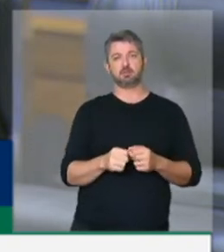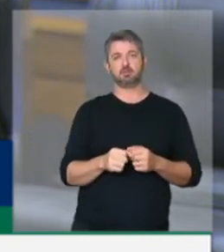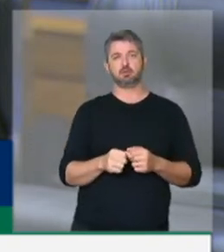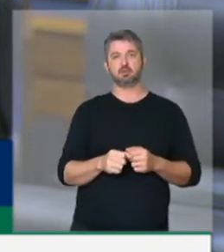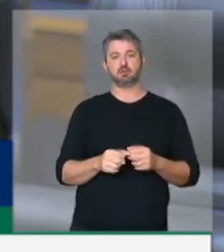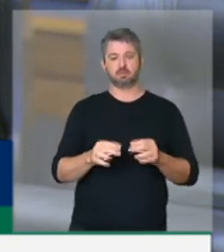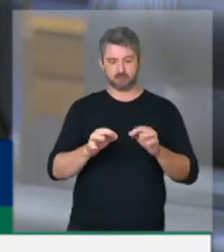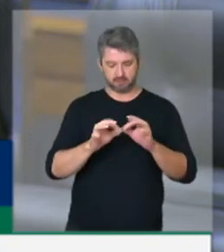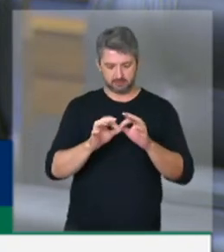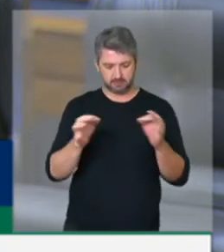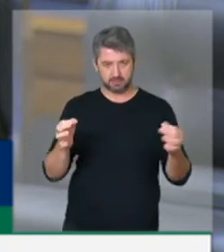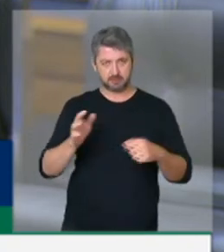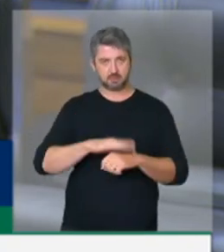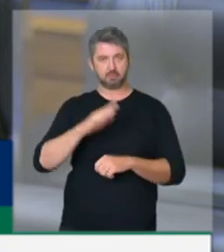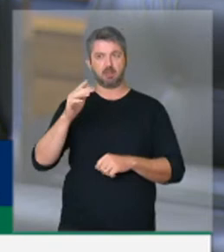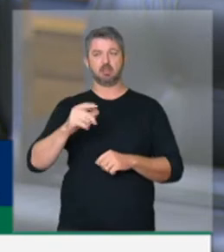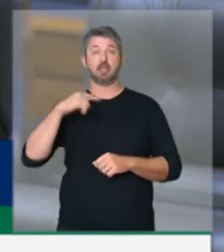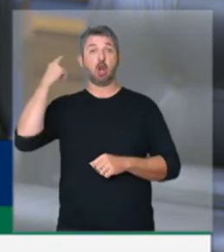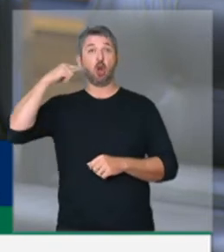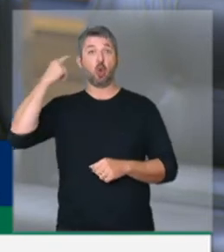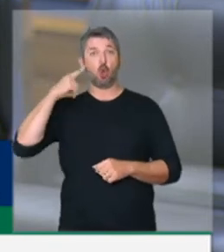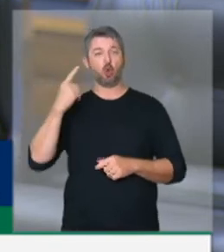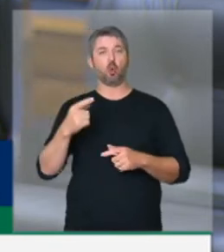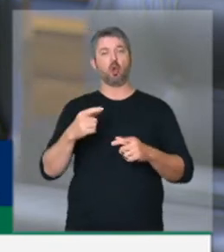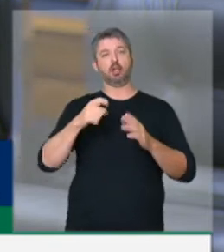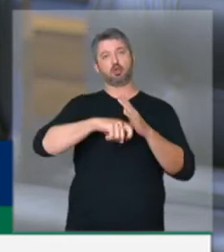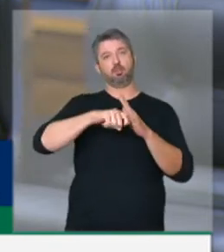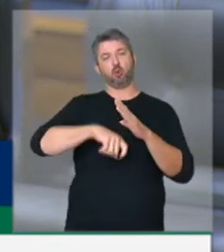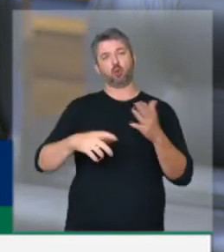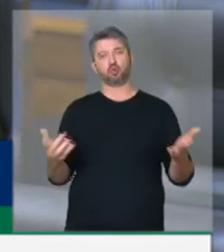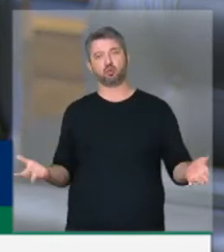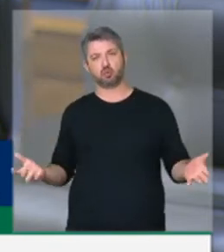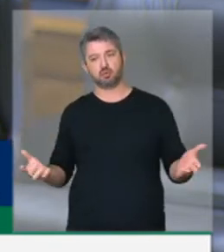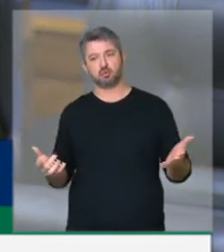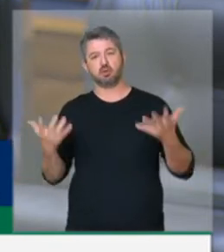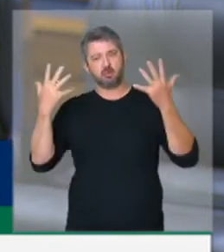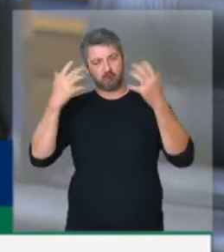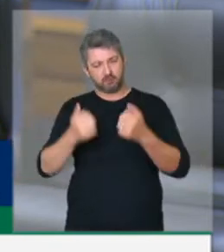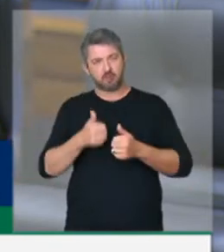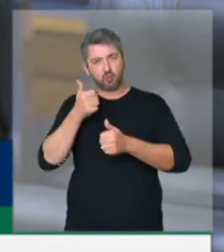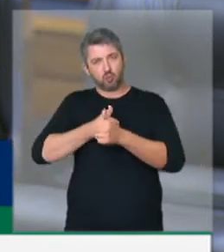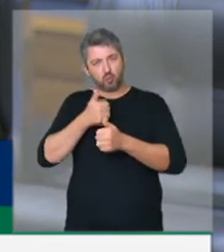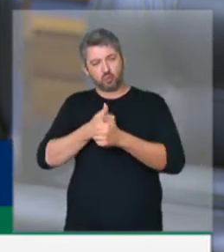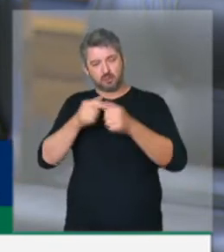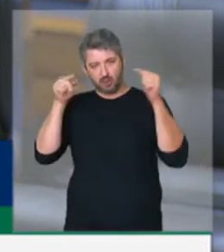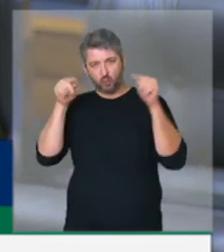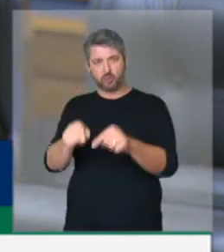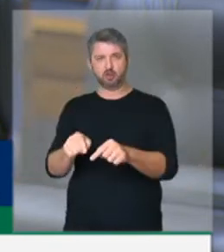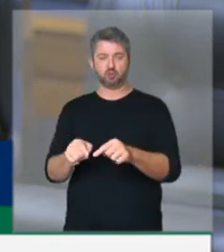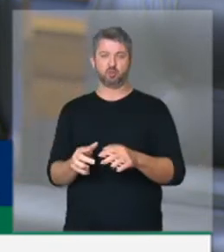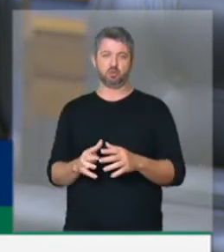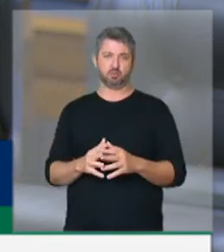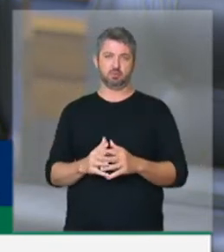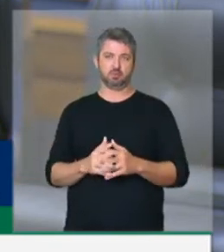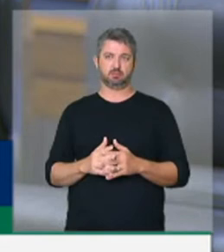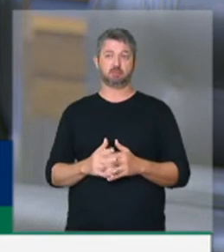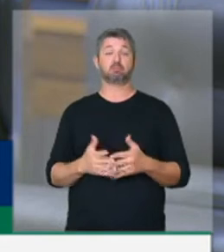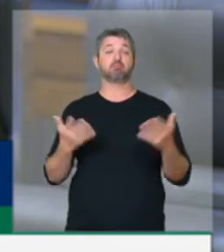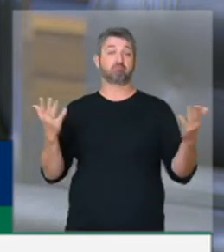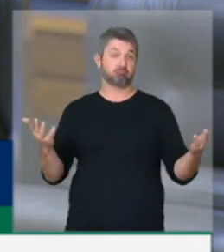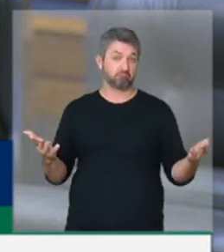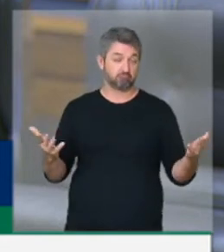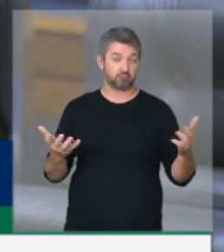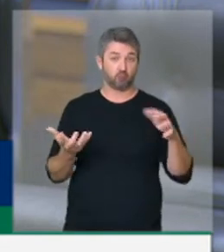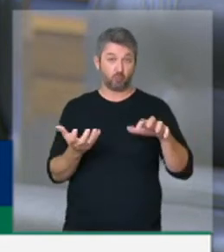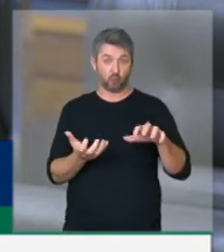Simplificar esse manicômio tributário brasileiro. Vamos caminhar nesse sentido. E aí o